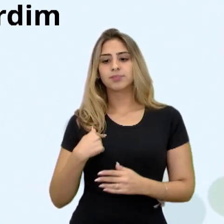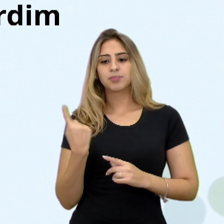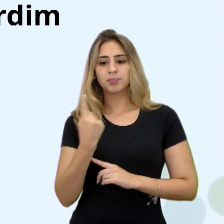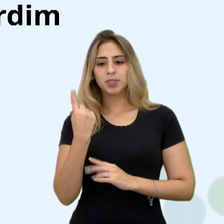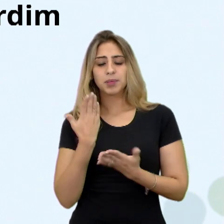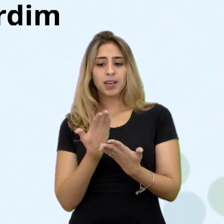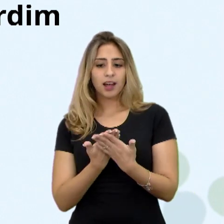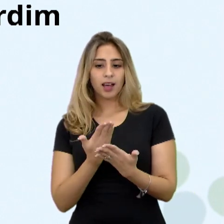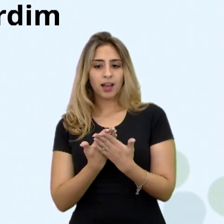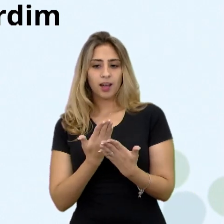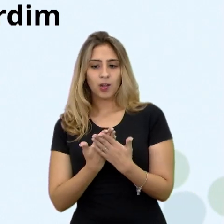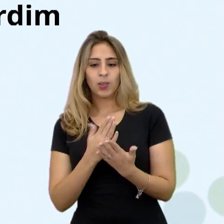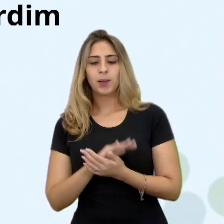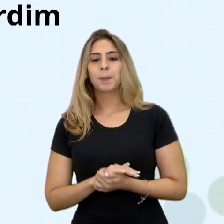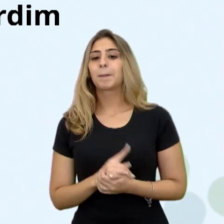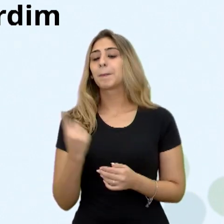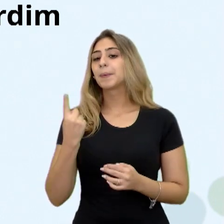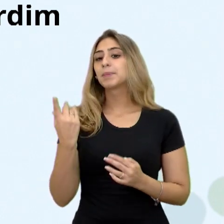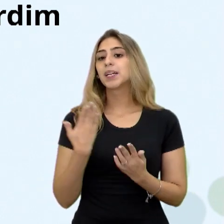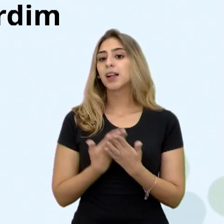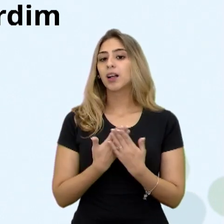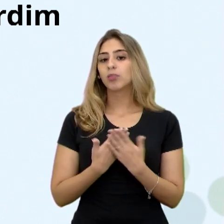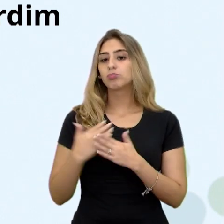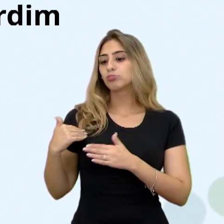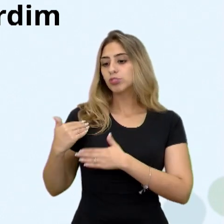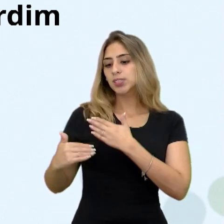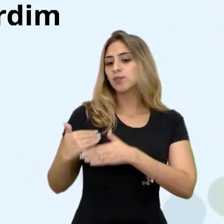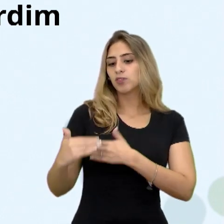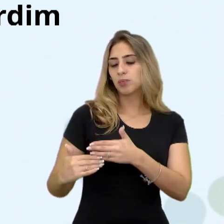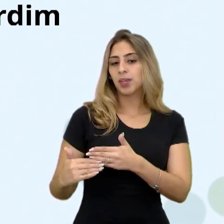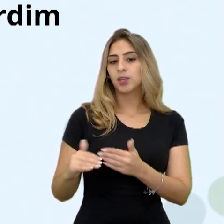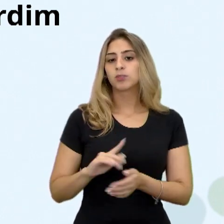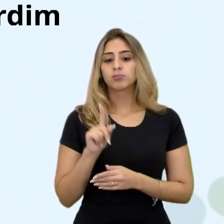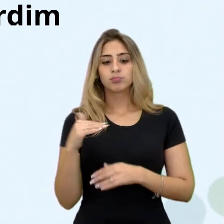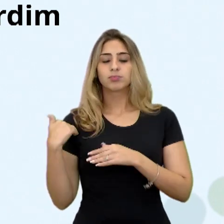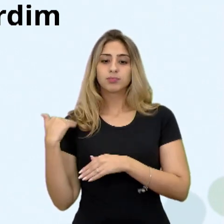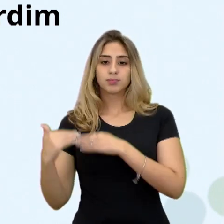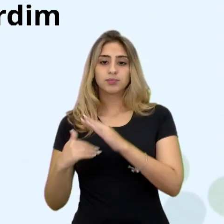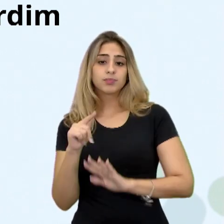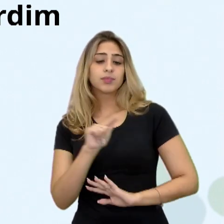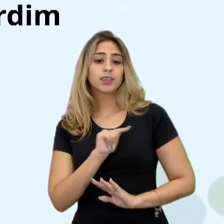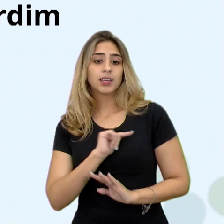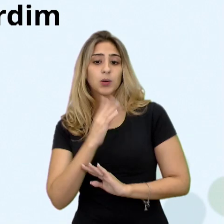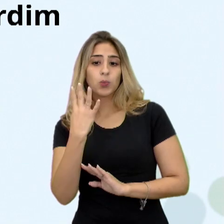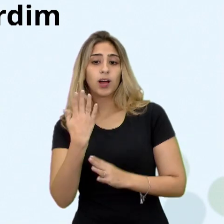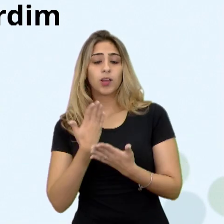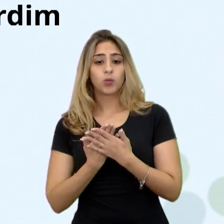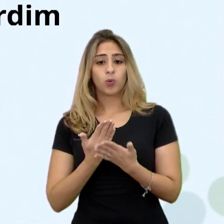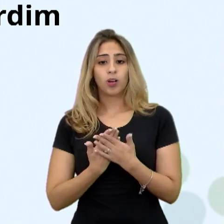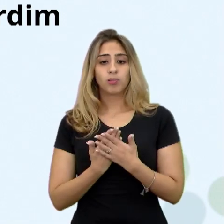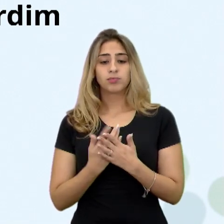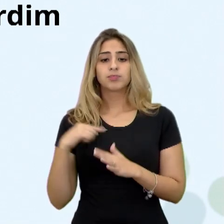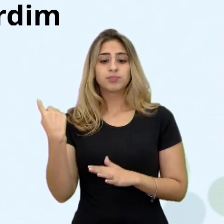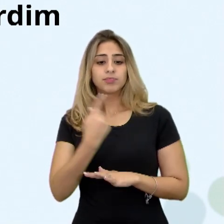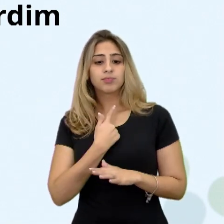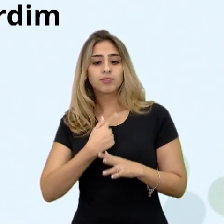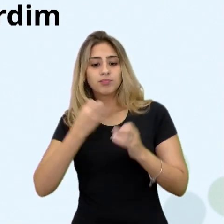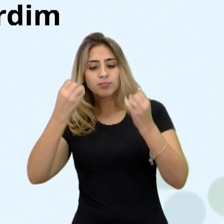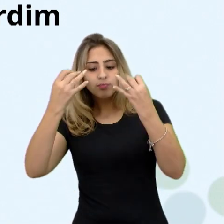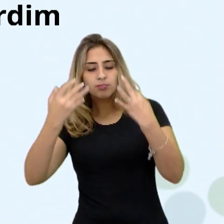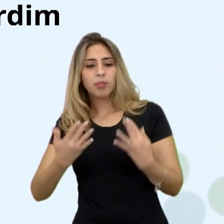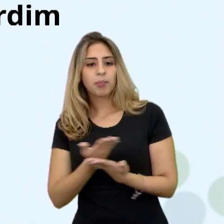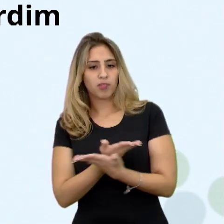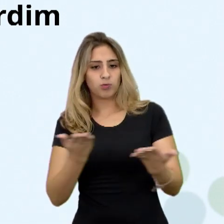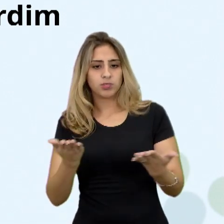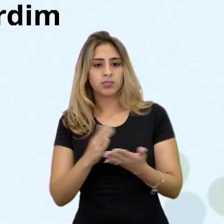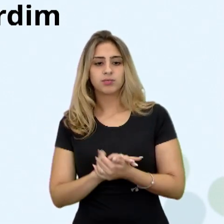primeira aula do desenvolvimento. O desenvolvimento tem 4 aulas, mas a gente já explica isso para